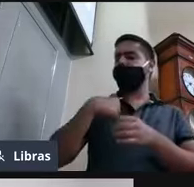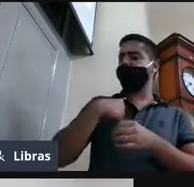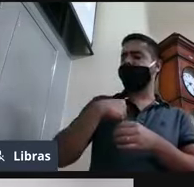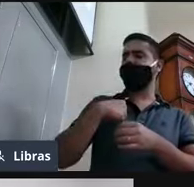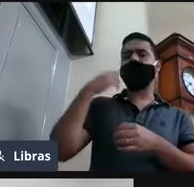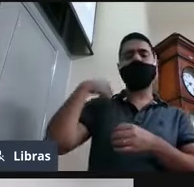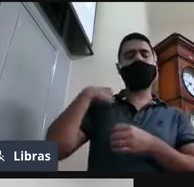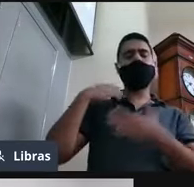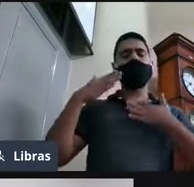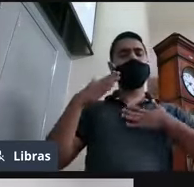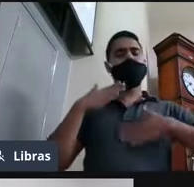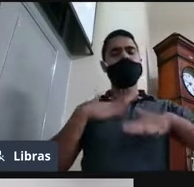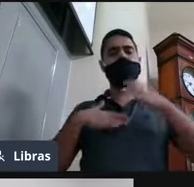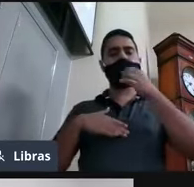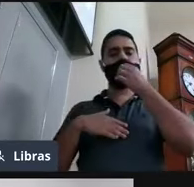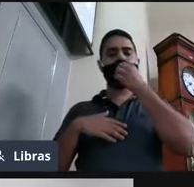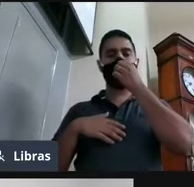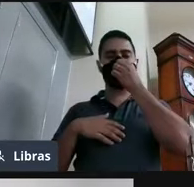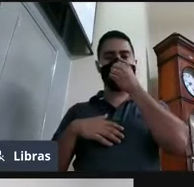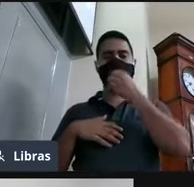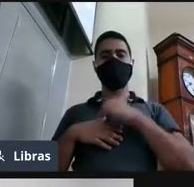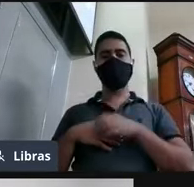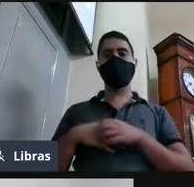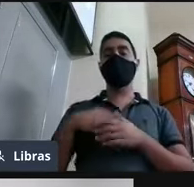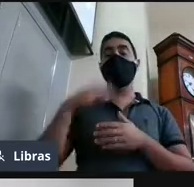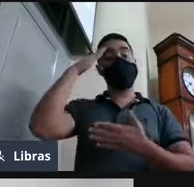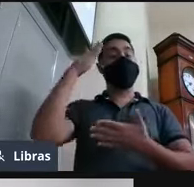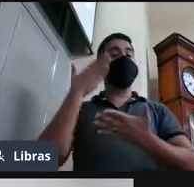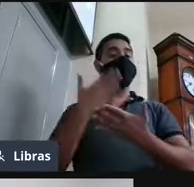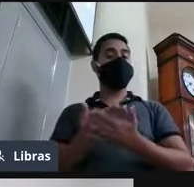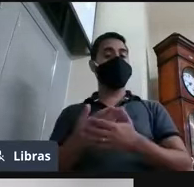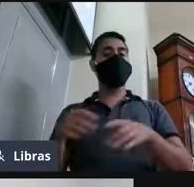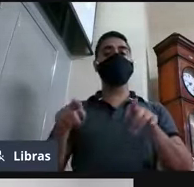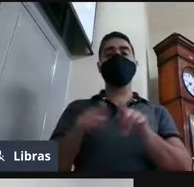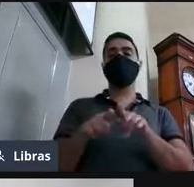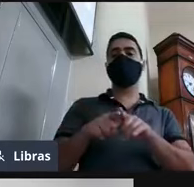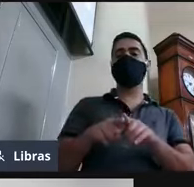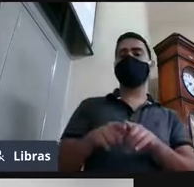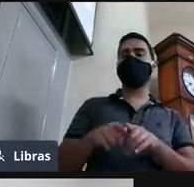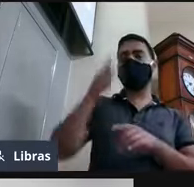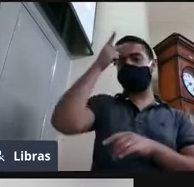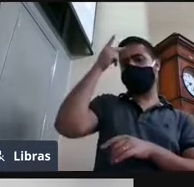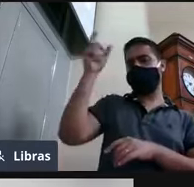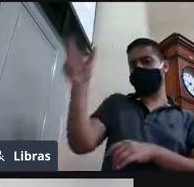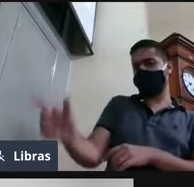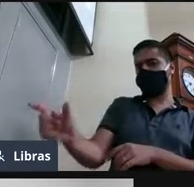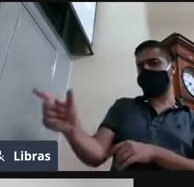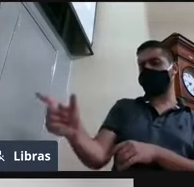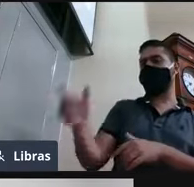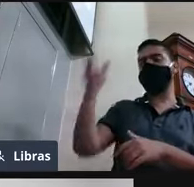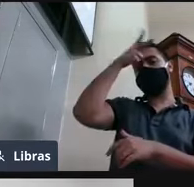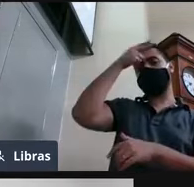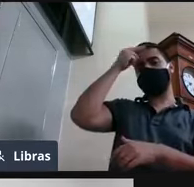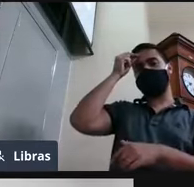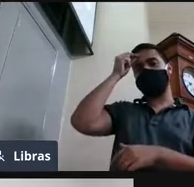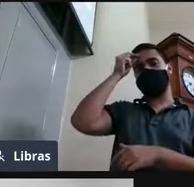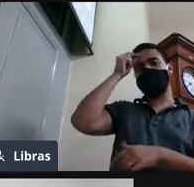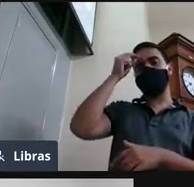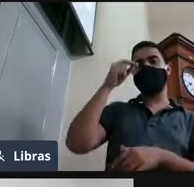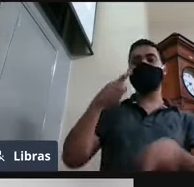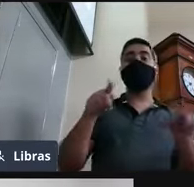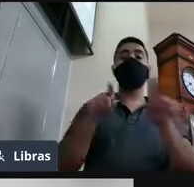a isso, acredito muito na competência, na austeridade, na honestidade, tanto do prefeito Fernandinho